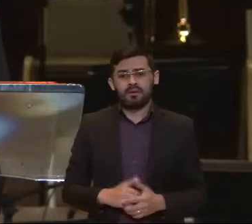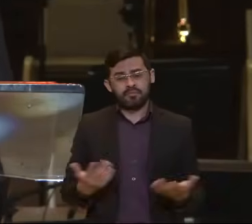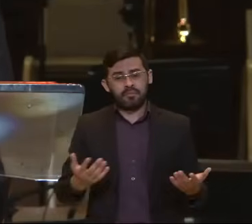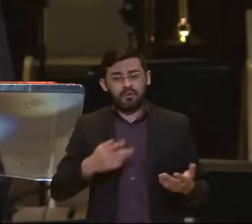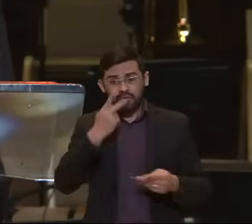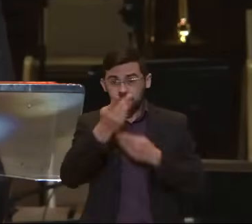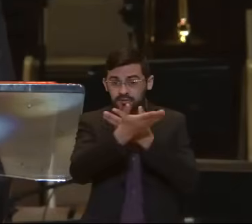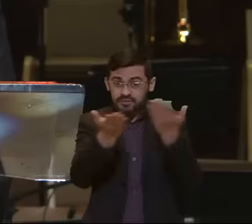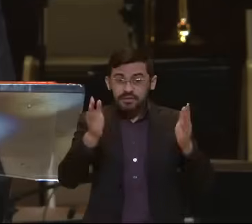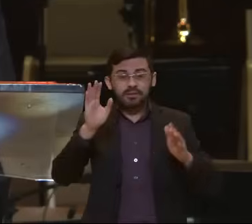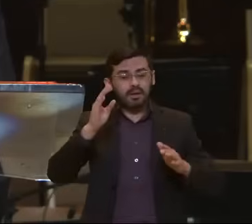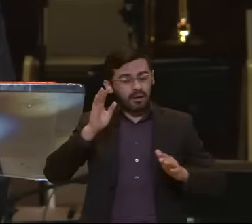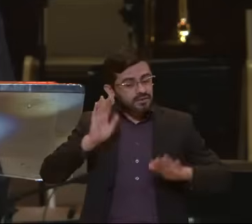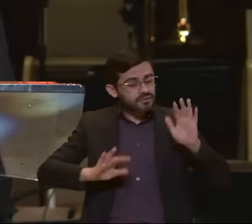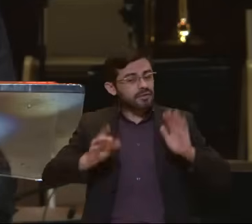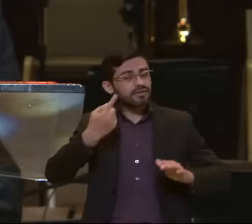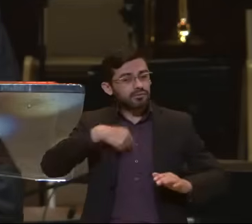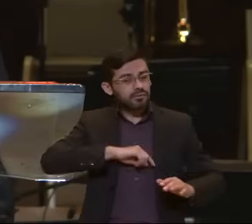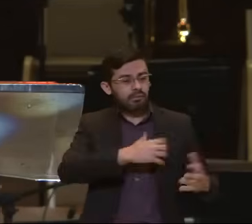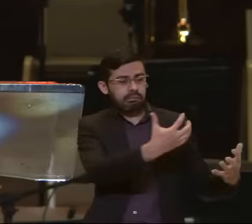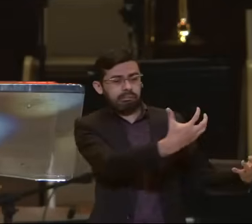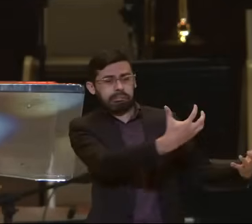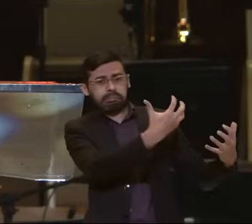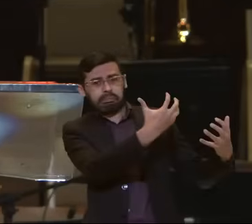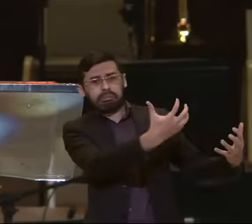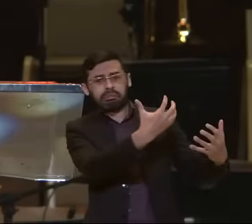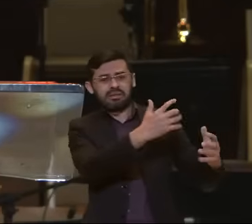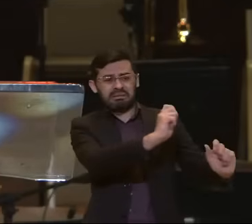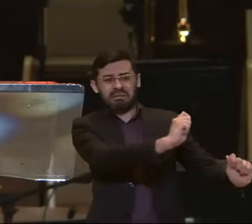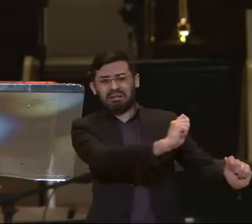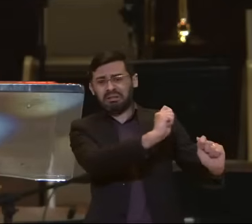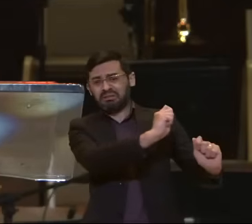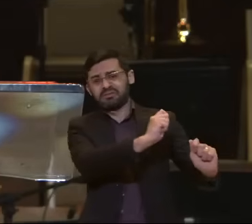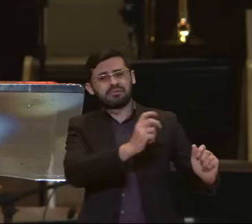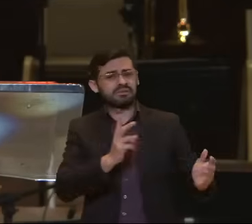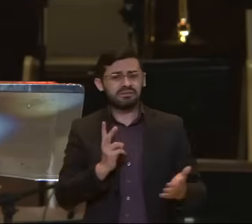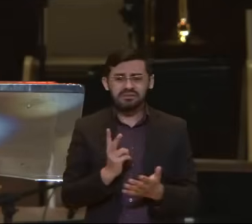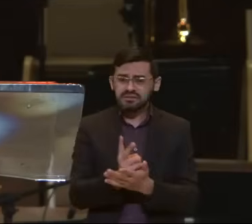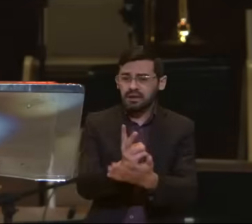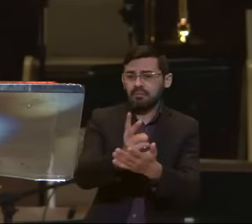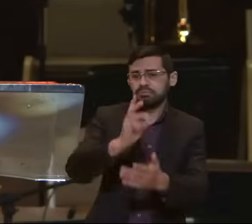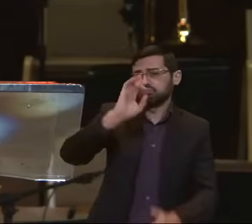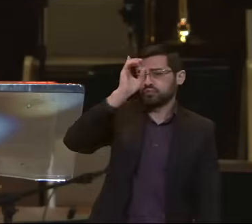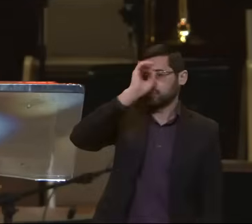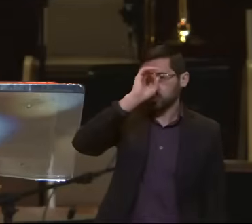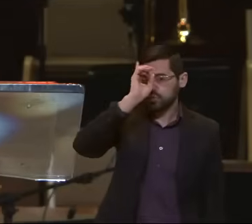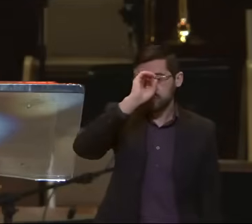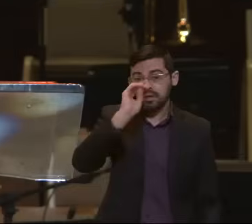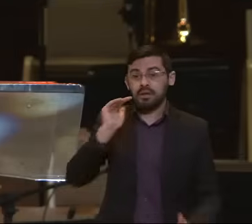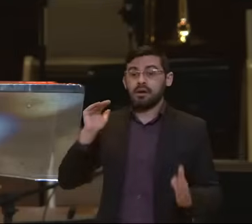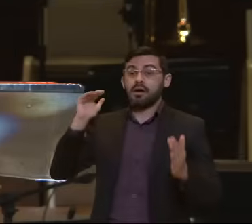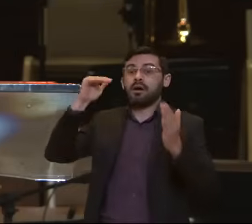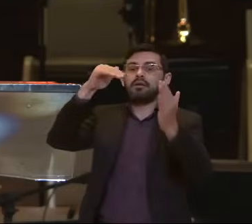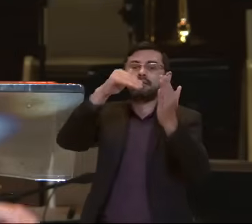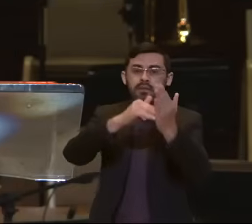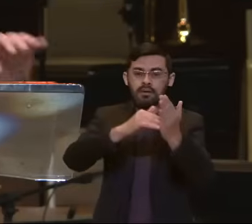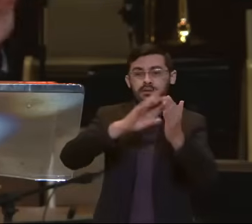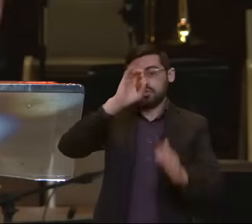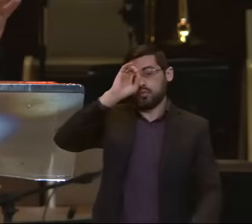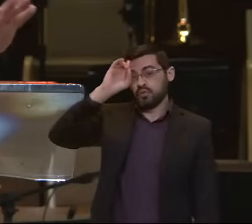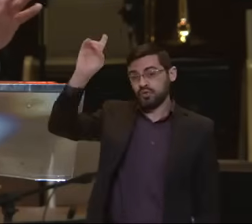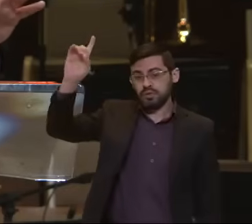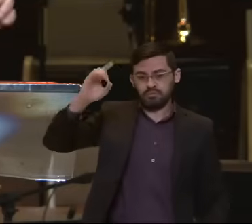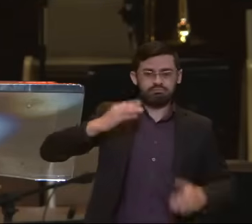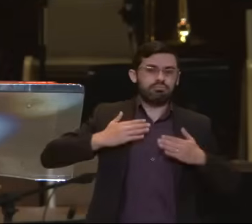tentação. As tentações estarão diante de nós todo o tempo, até o dia em que